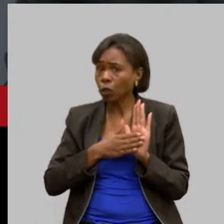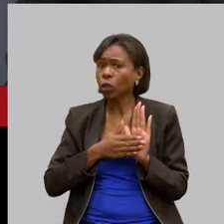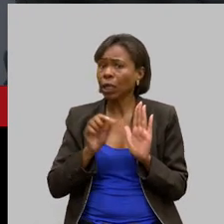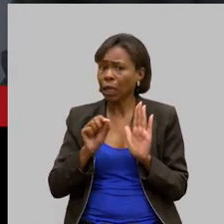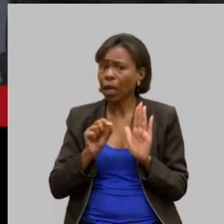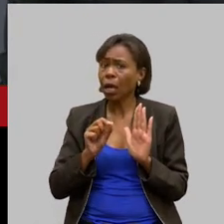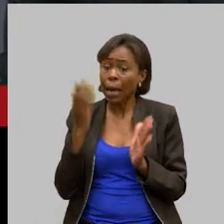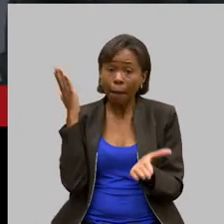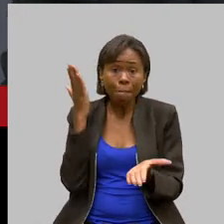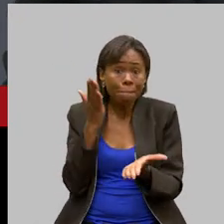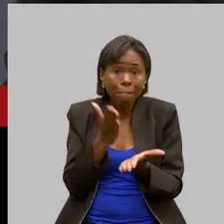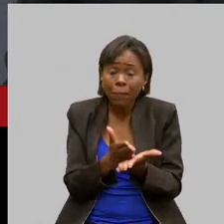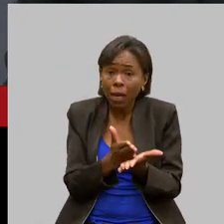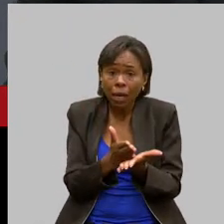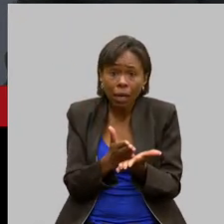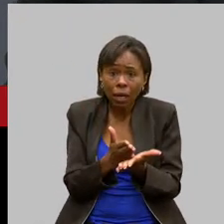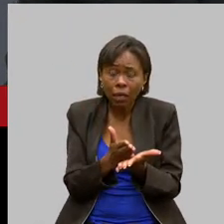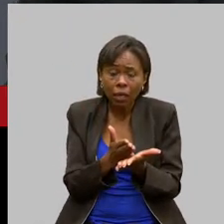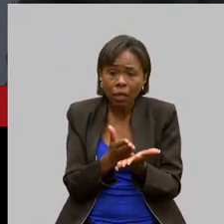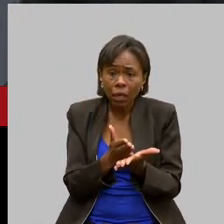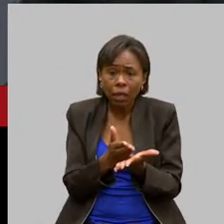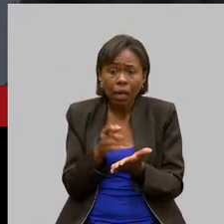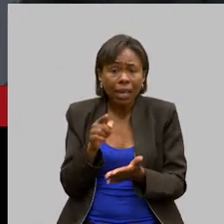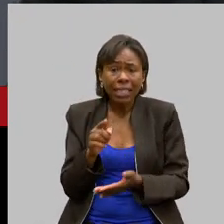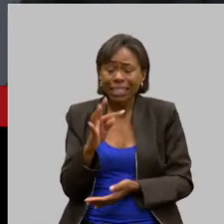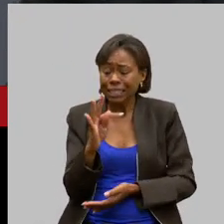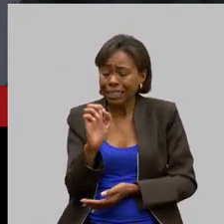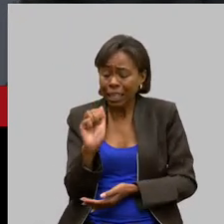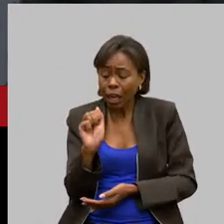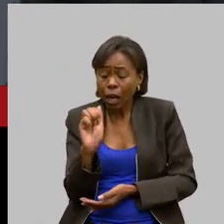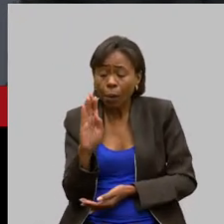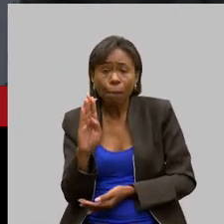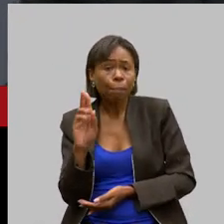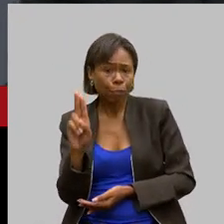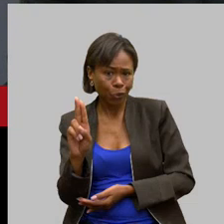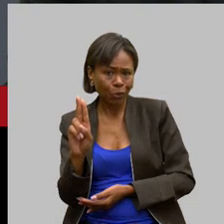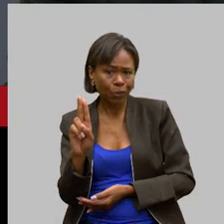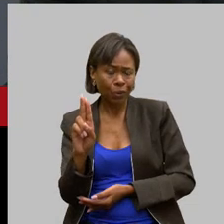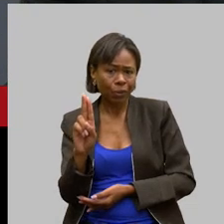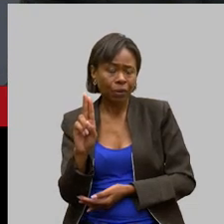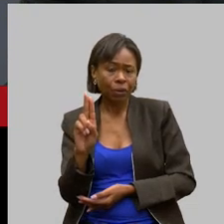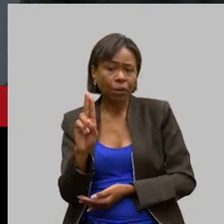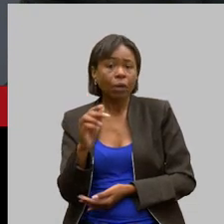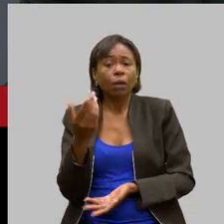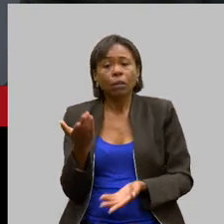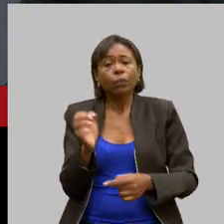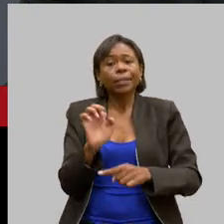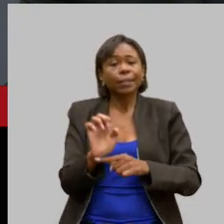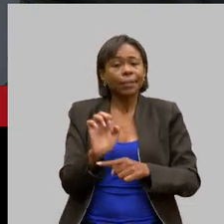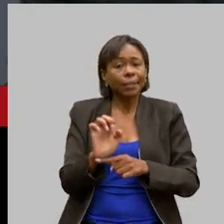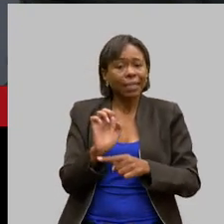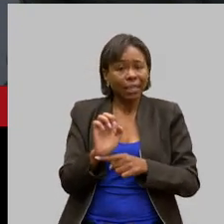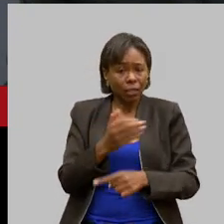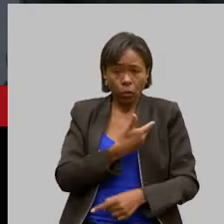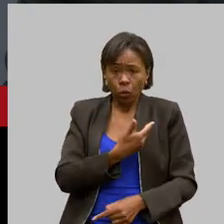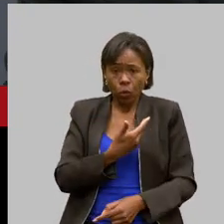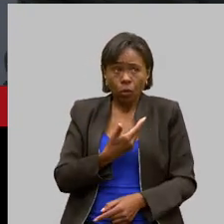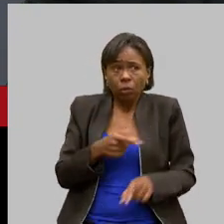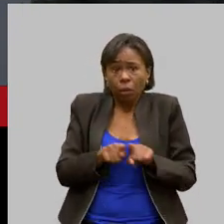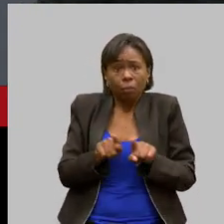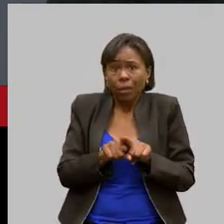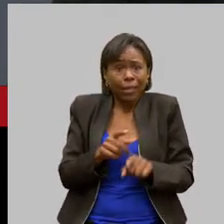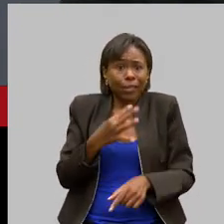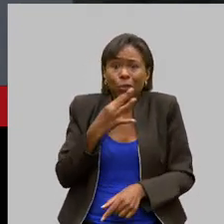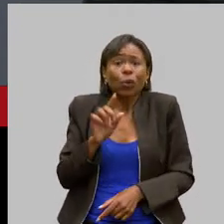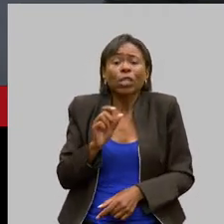problema da falta de informação não é só da população em geral o próprio estado ele não tem conhecimento da população autista e